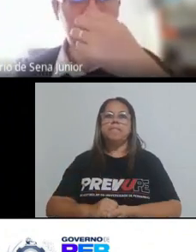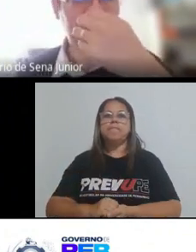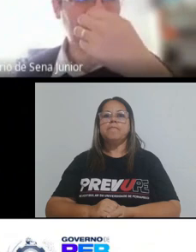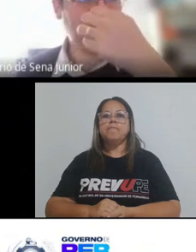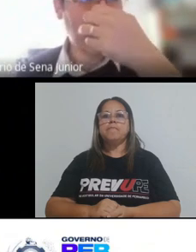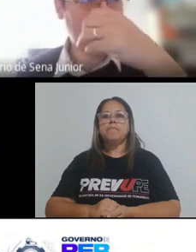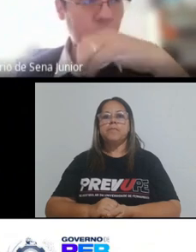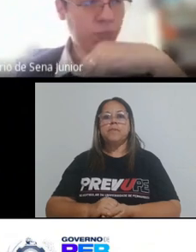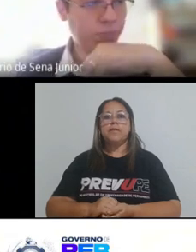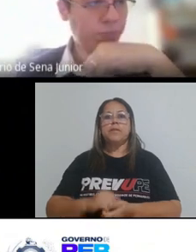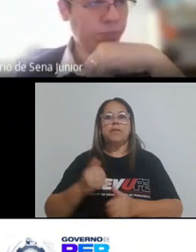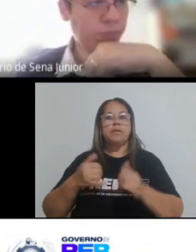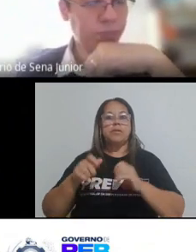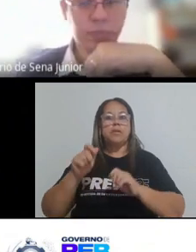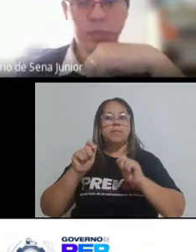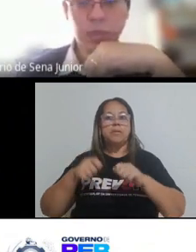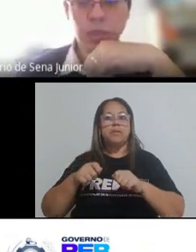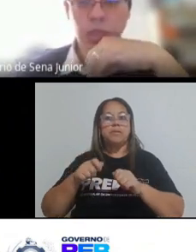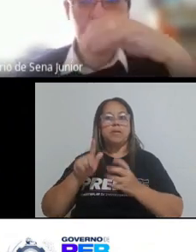gravitacional,